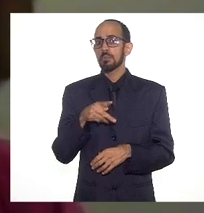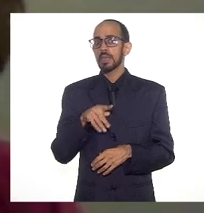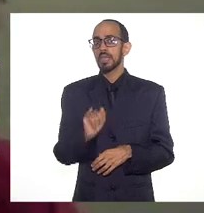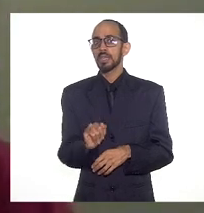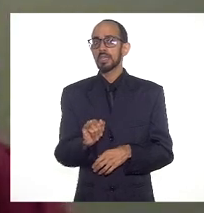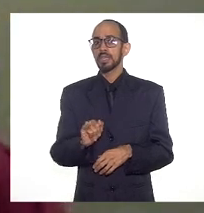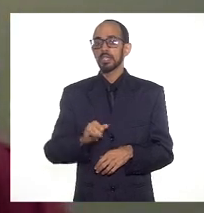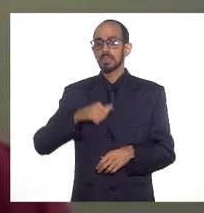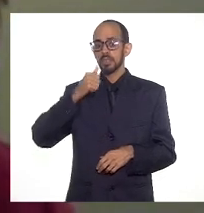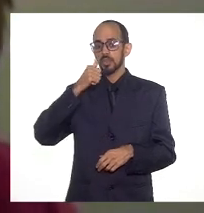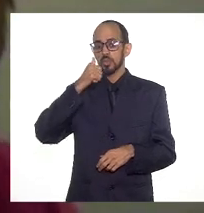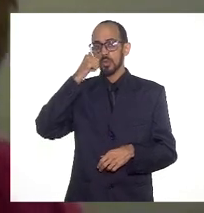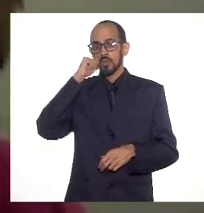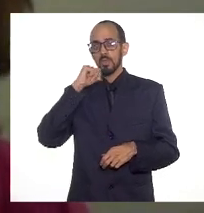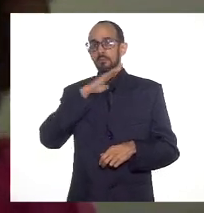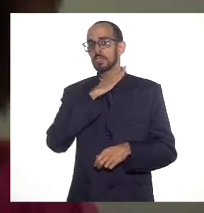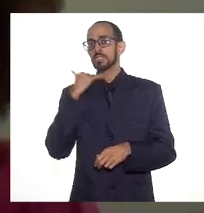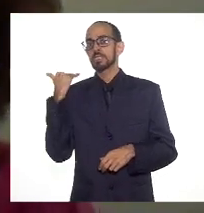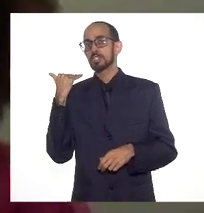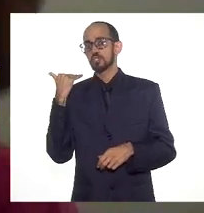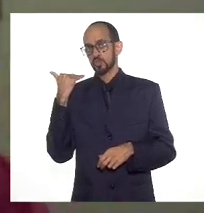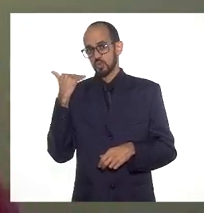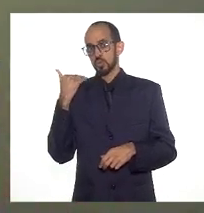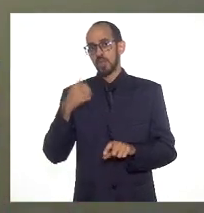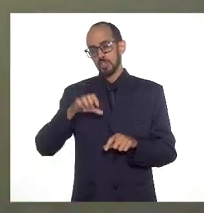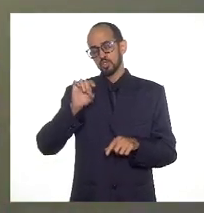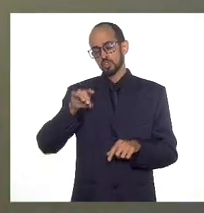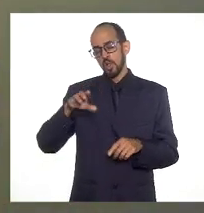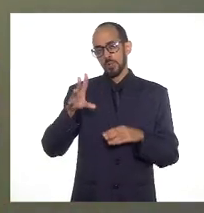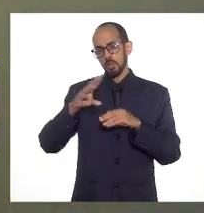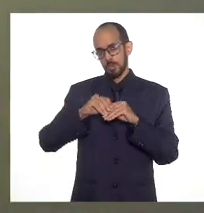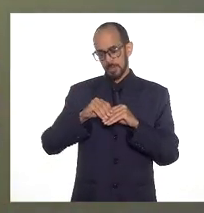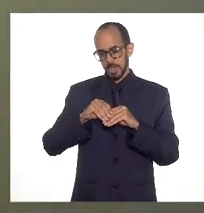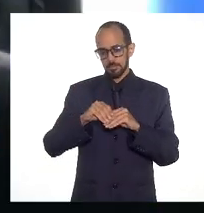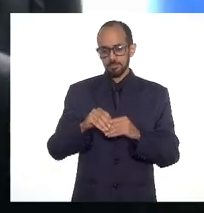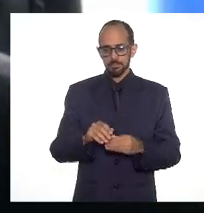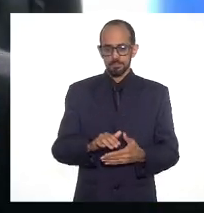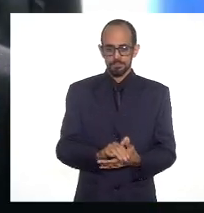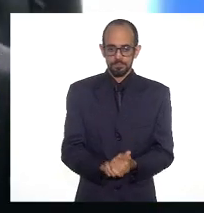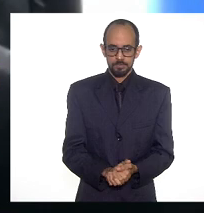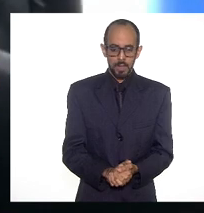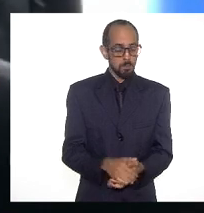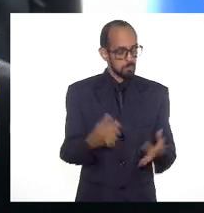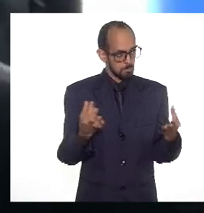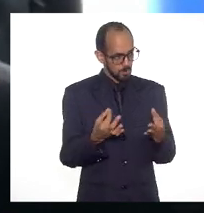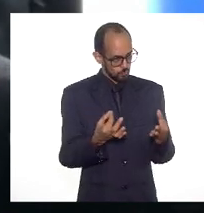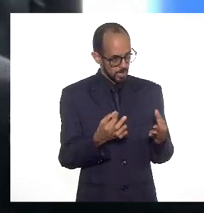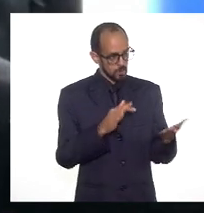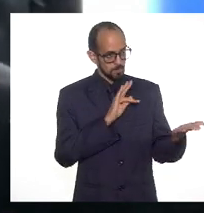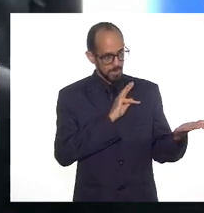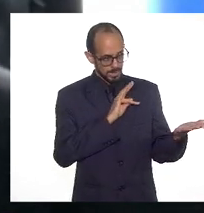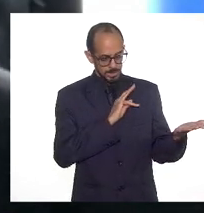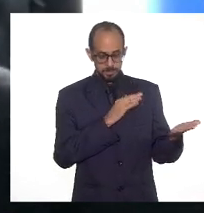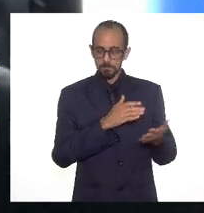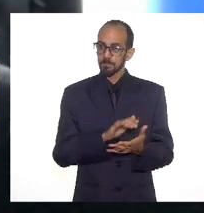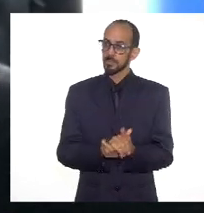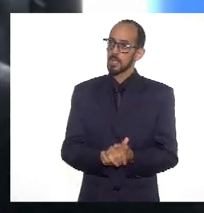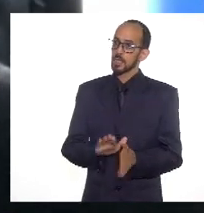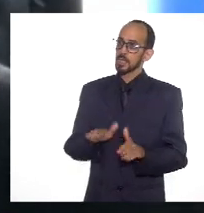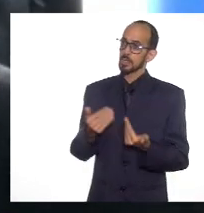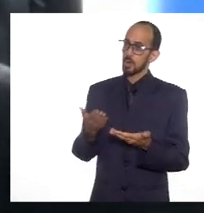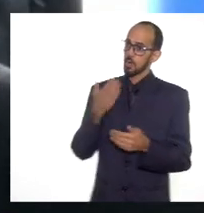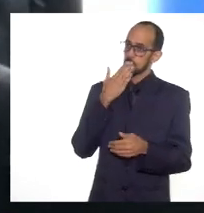feminicídio. Exatamente. Então, só para fazer essa ponderação. Obrigada, presidente. Perfeitamente, deputado Márcio Pacheco. A pedido do presidente da